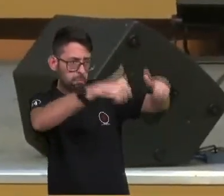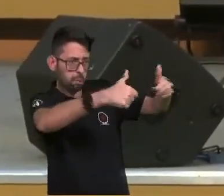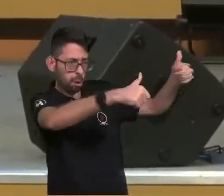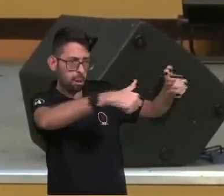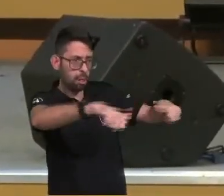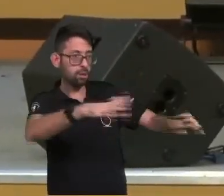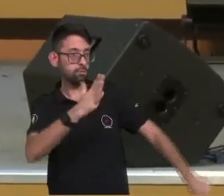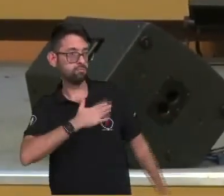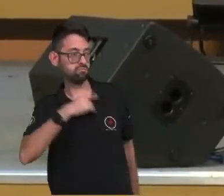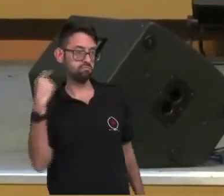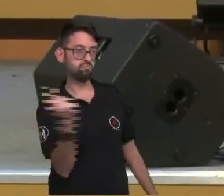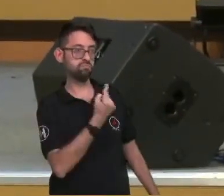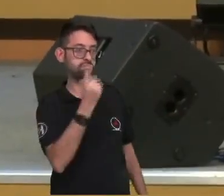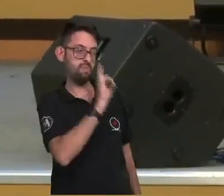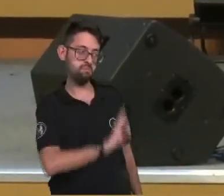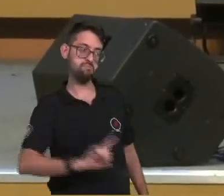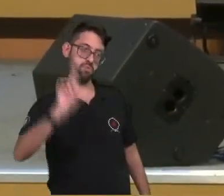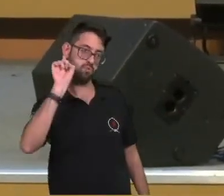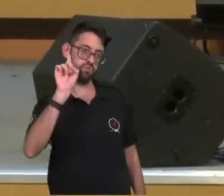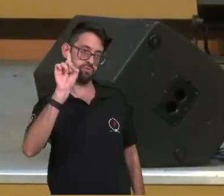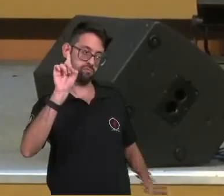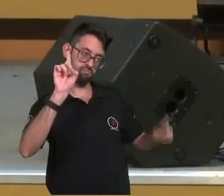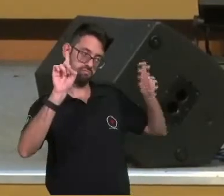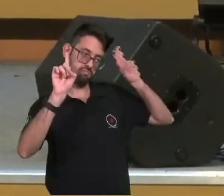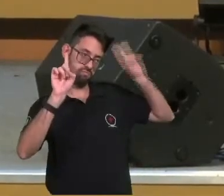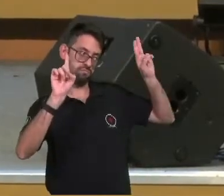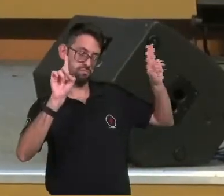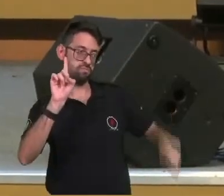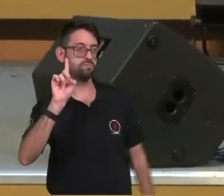Exércitos. Olha só.